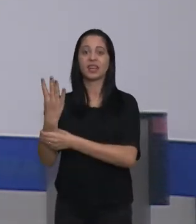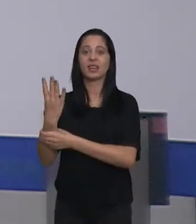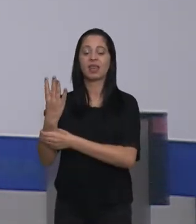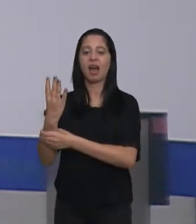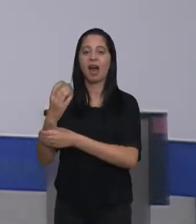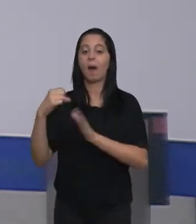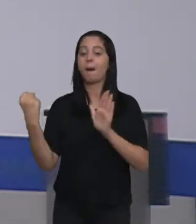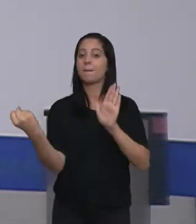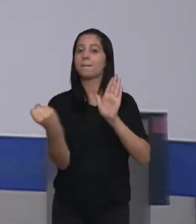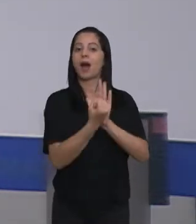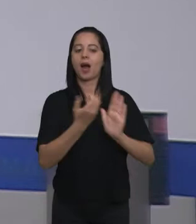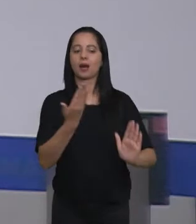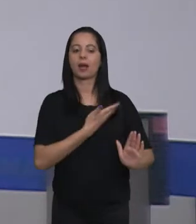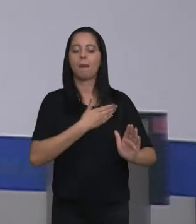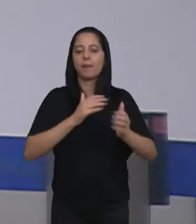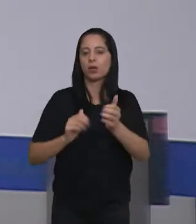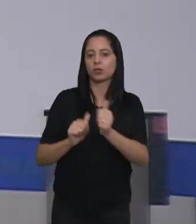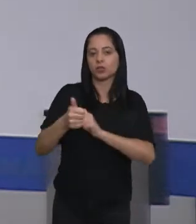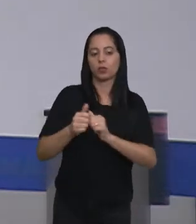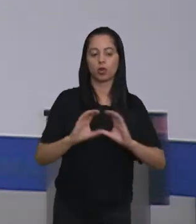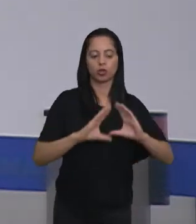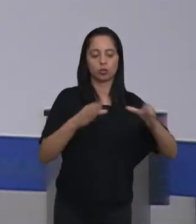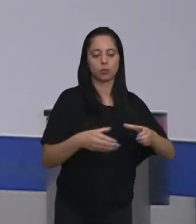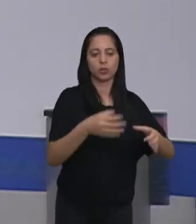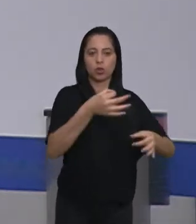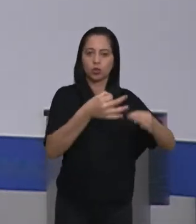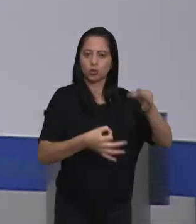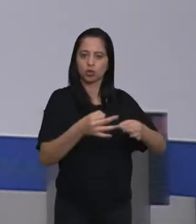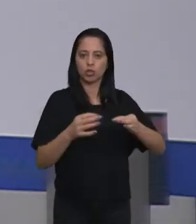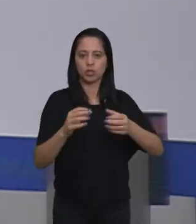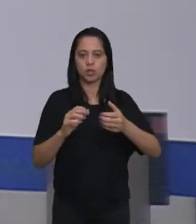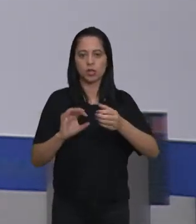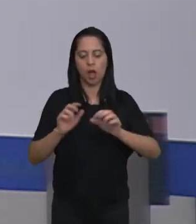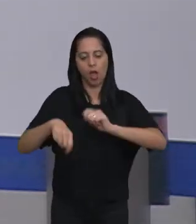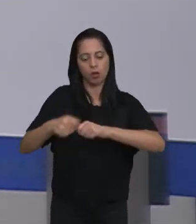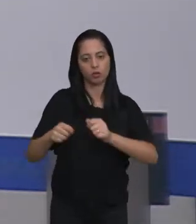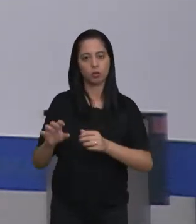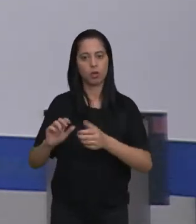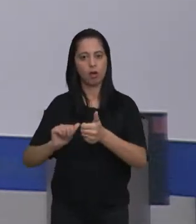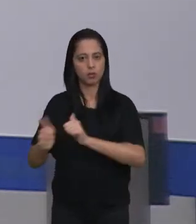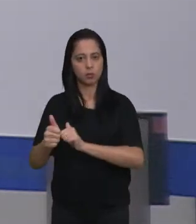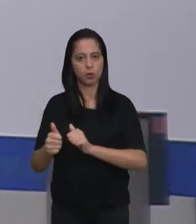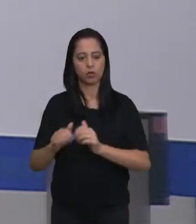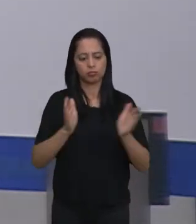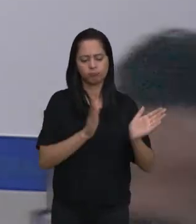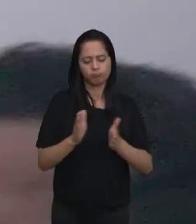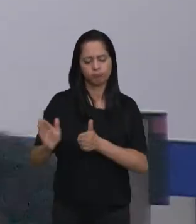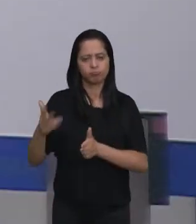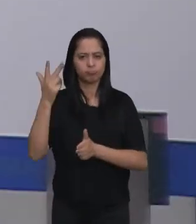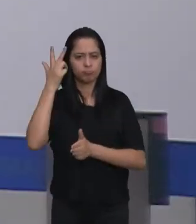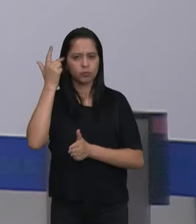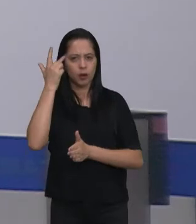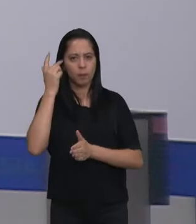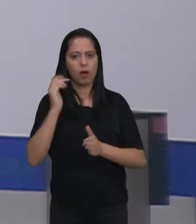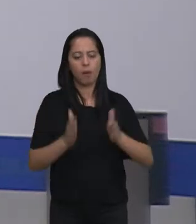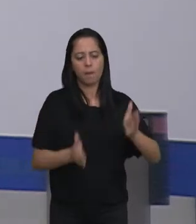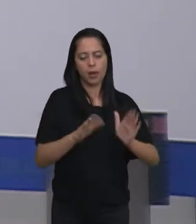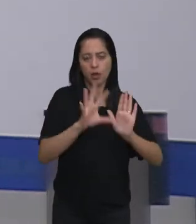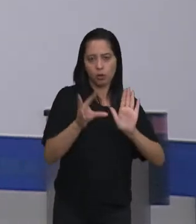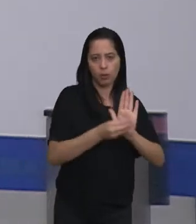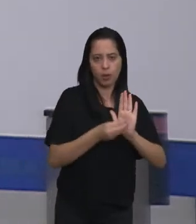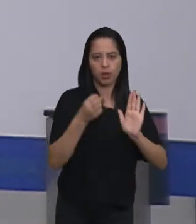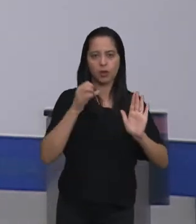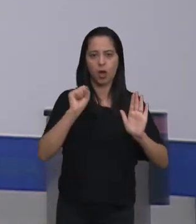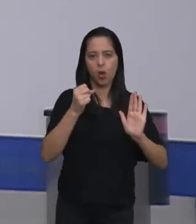Esporte. Comissões de Justiça, Economia e Esportes. Rito ordinário, término do prazo para emendas, 8 de março